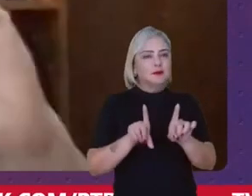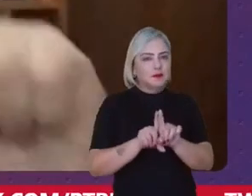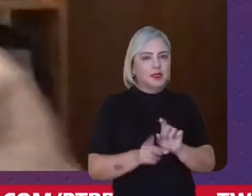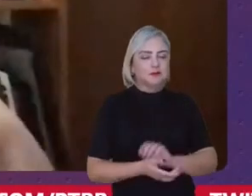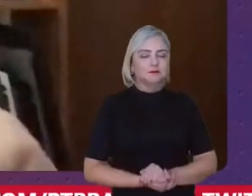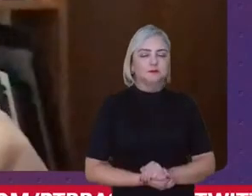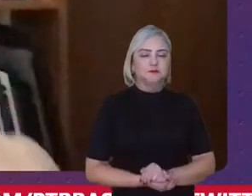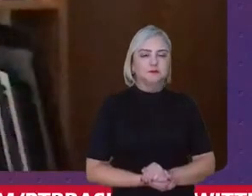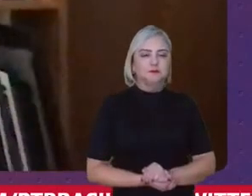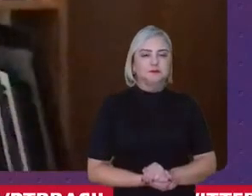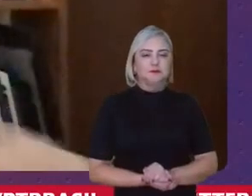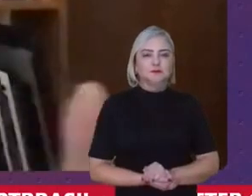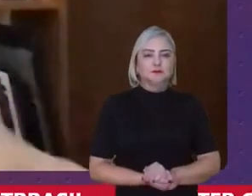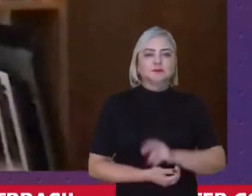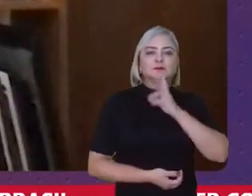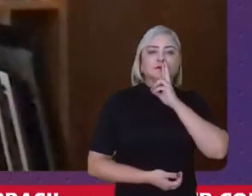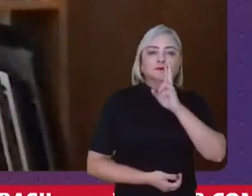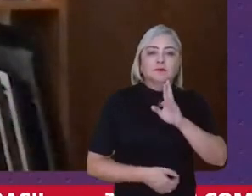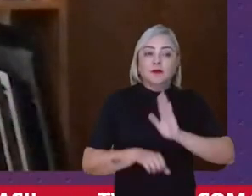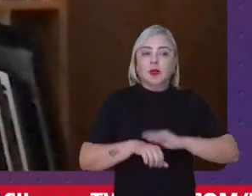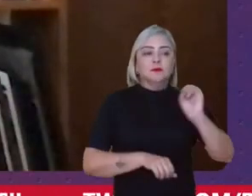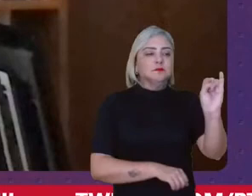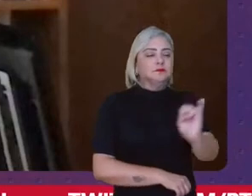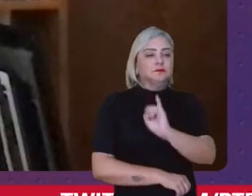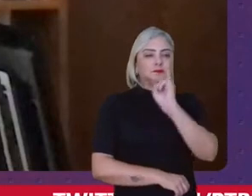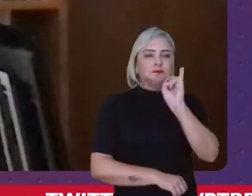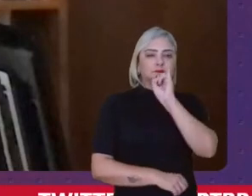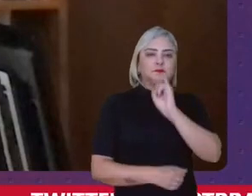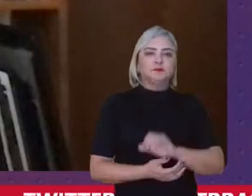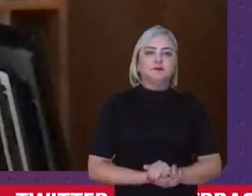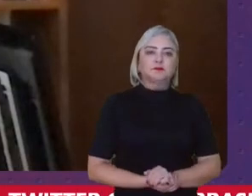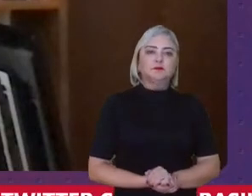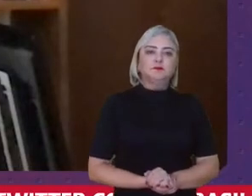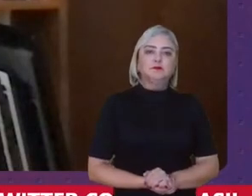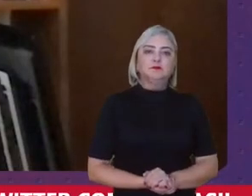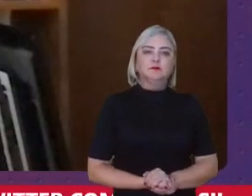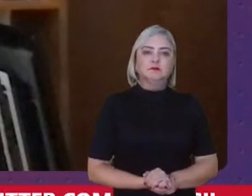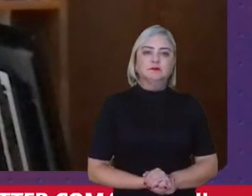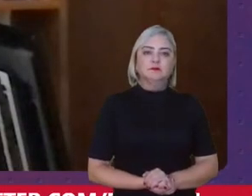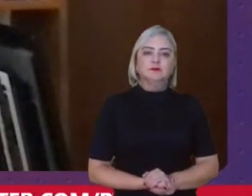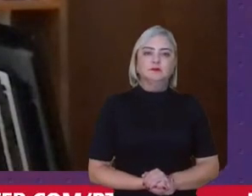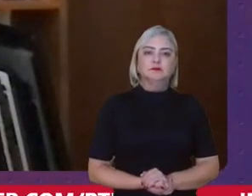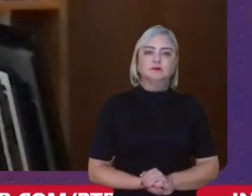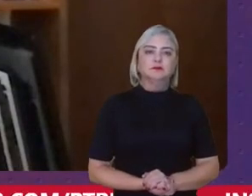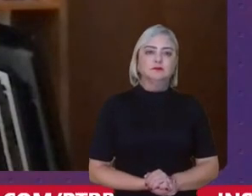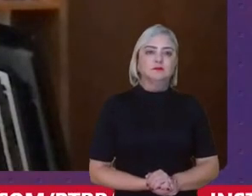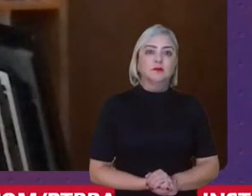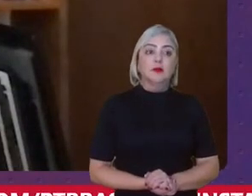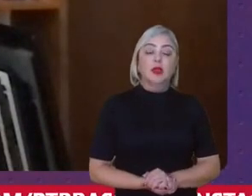Agora, vou mostrar o resultado que eu acho que é o mais importante de todos, né? Graças ao Bolsa